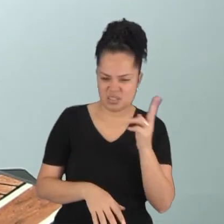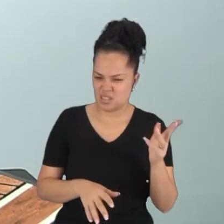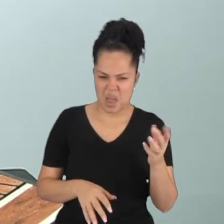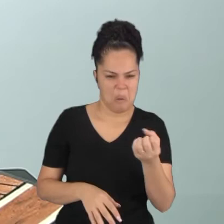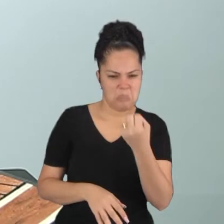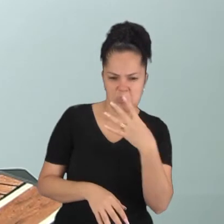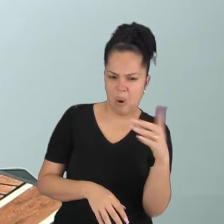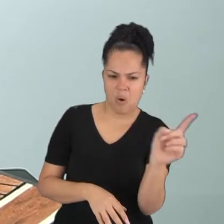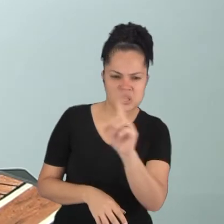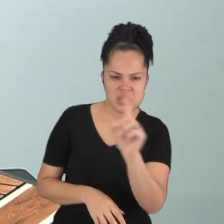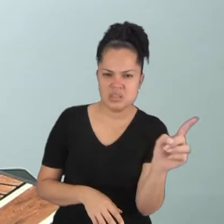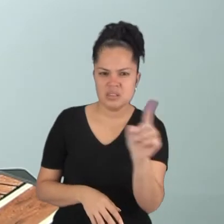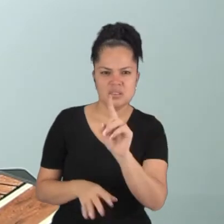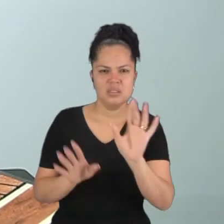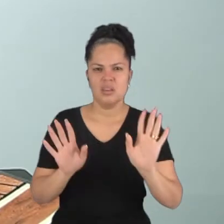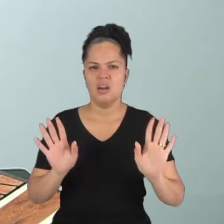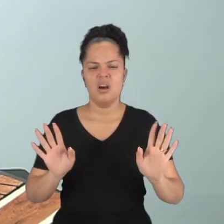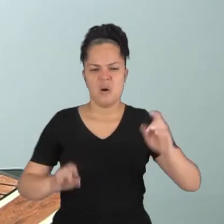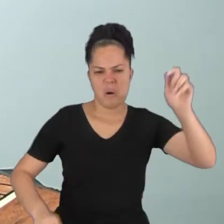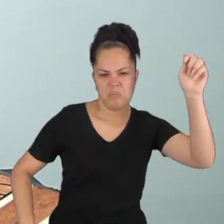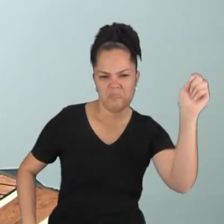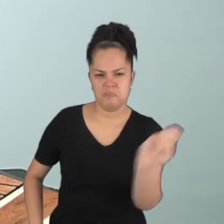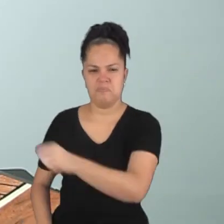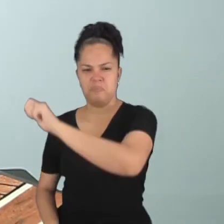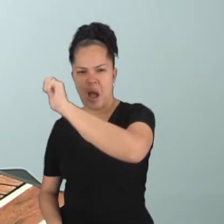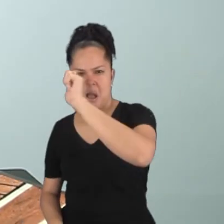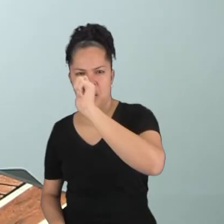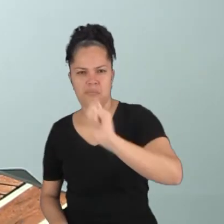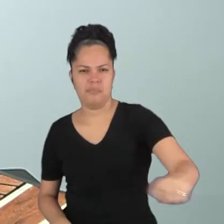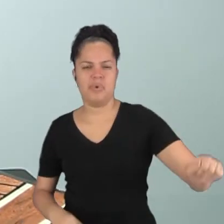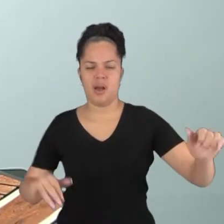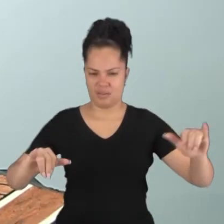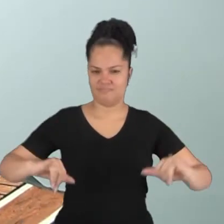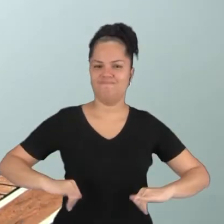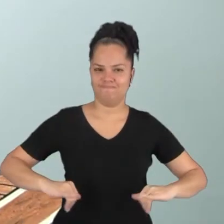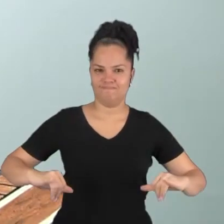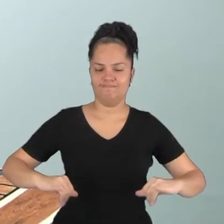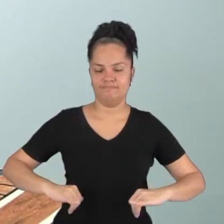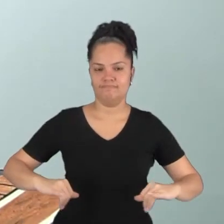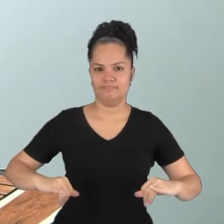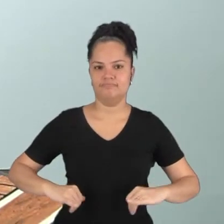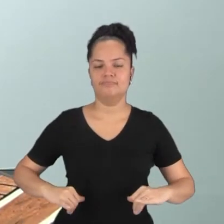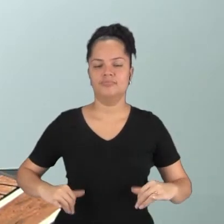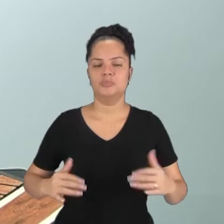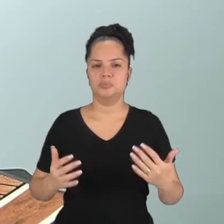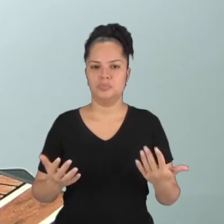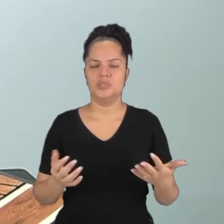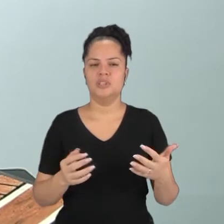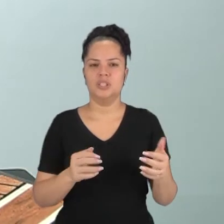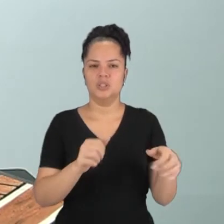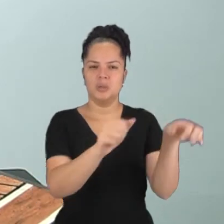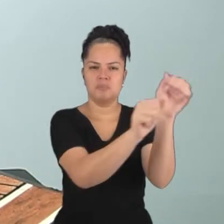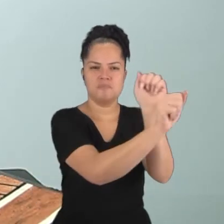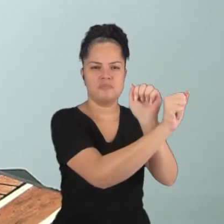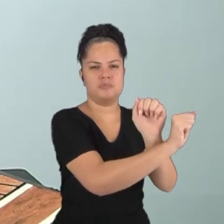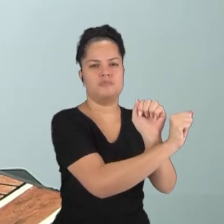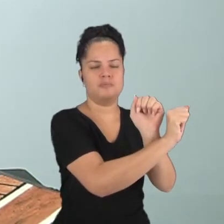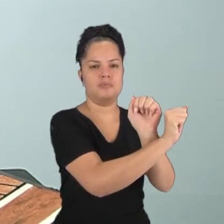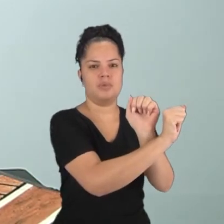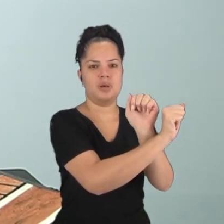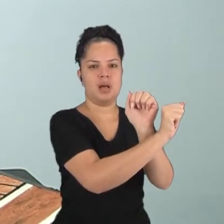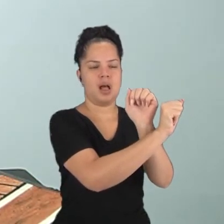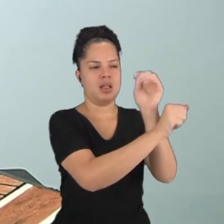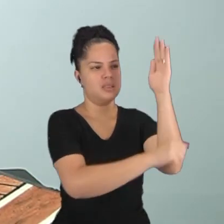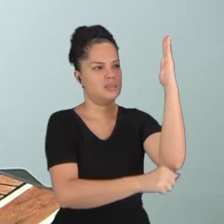o trabalho, e açoitava, né, batia e castigava mesmo, colocava no tronco, né, e